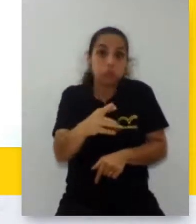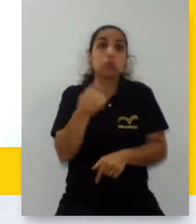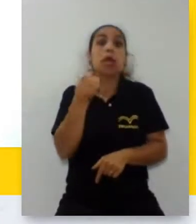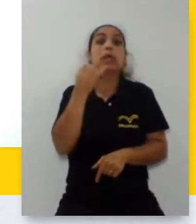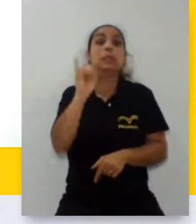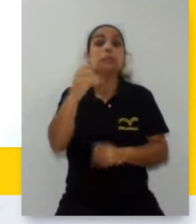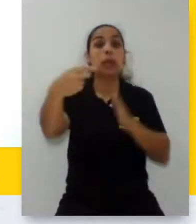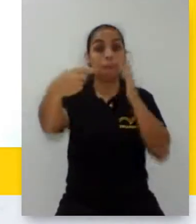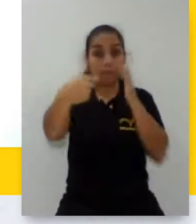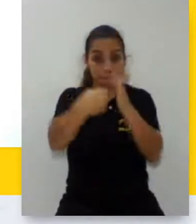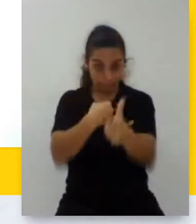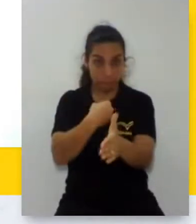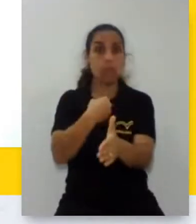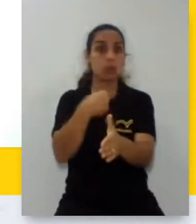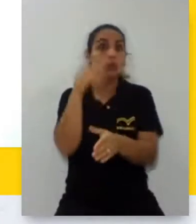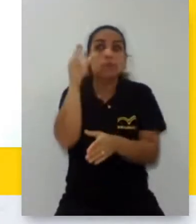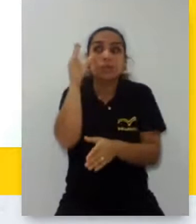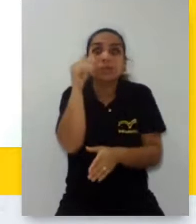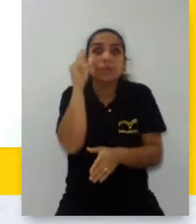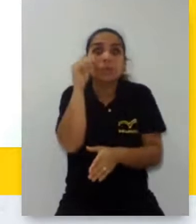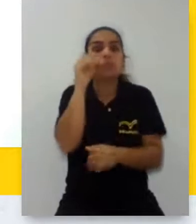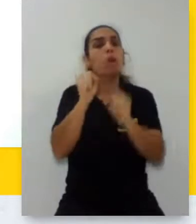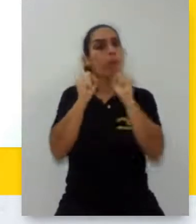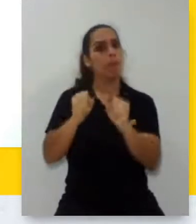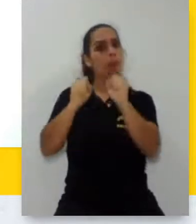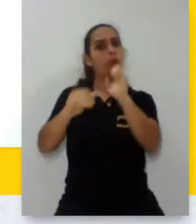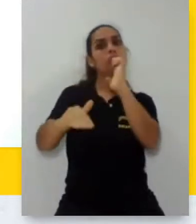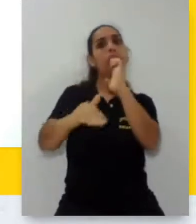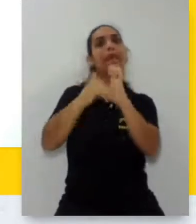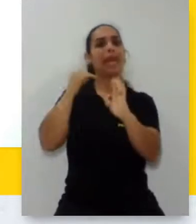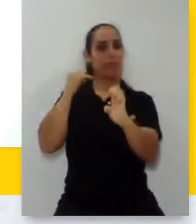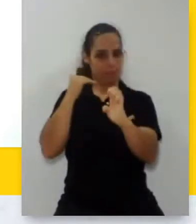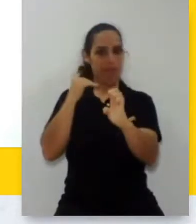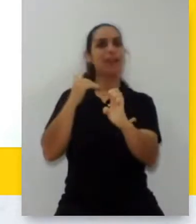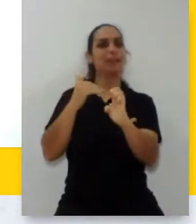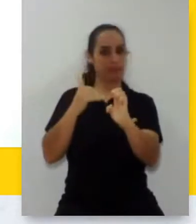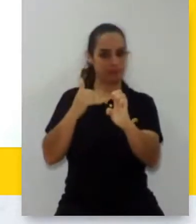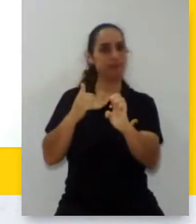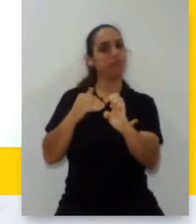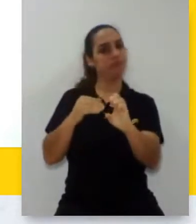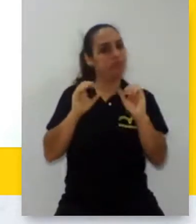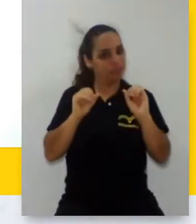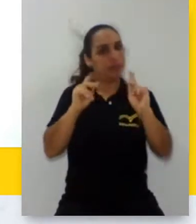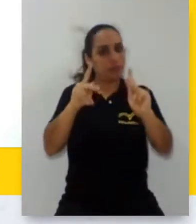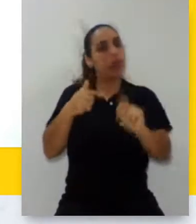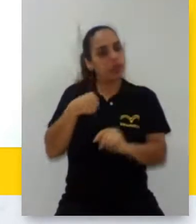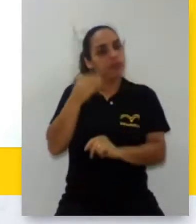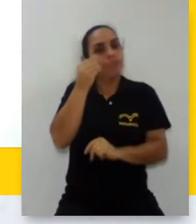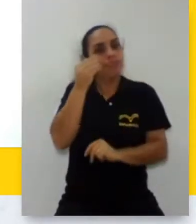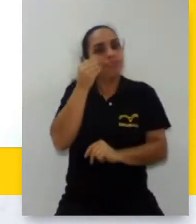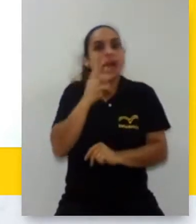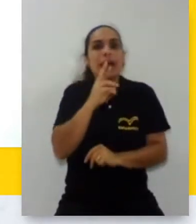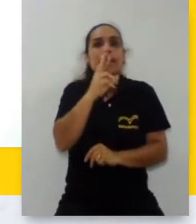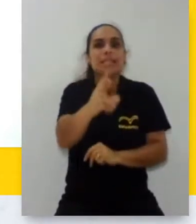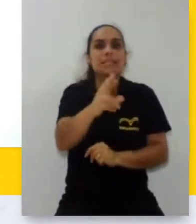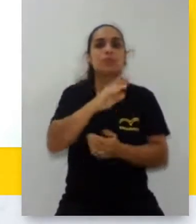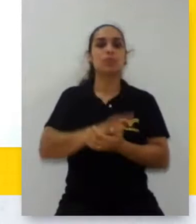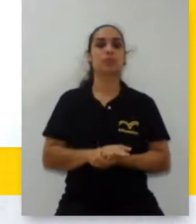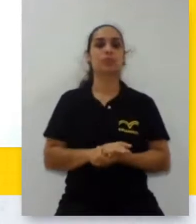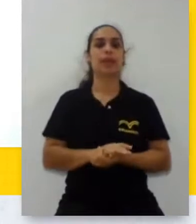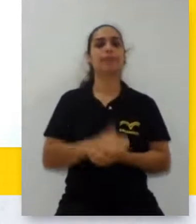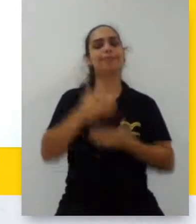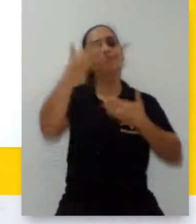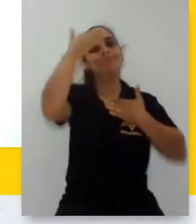esteja curioso em saber, pode mandar um e-mail, eu vou buscar responder da maneira mais breve possível. E agradeço que vocês